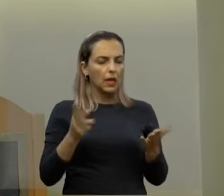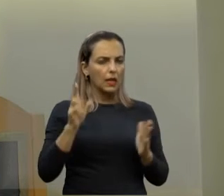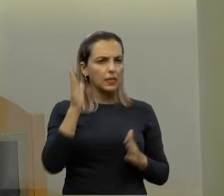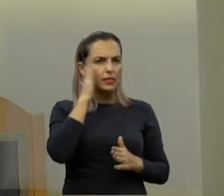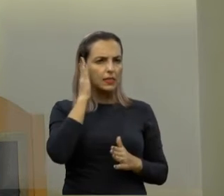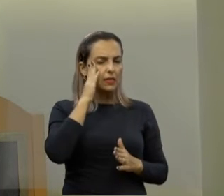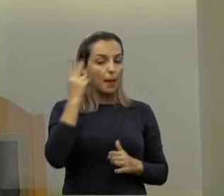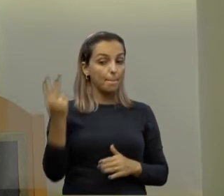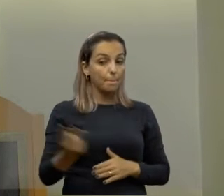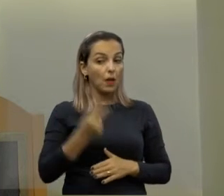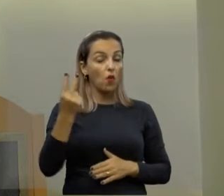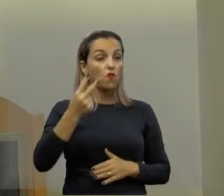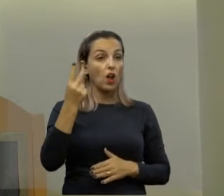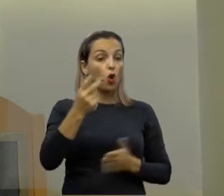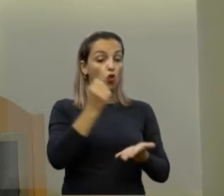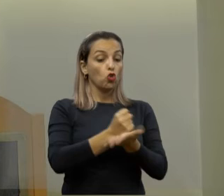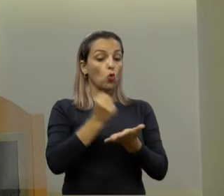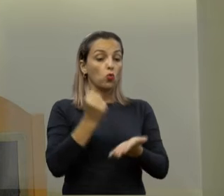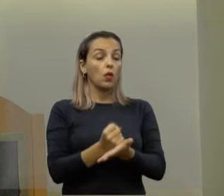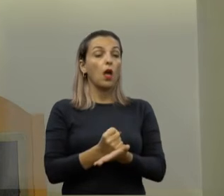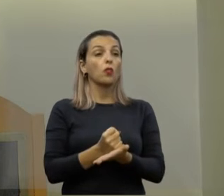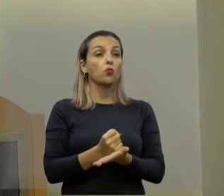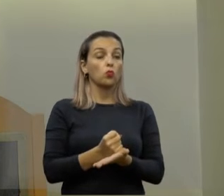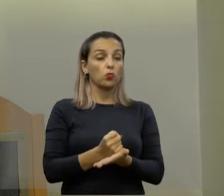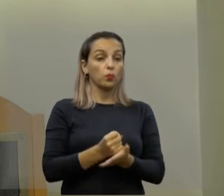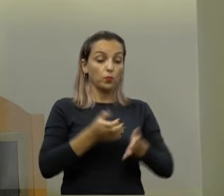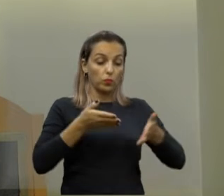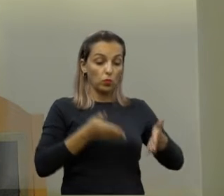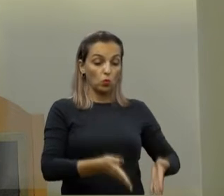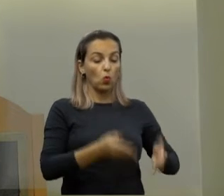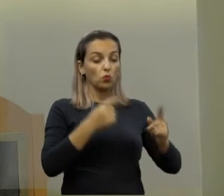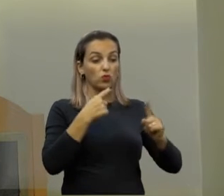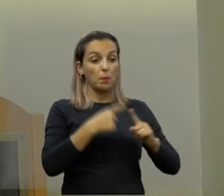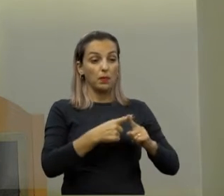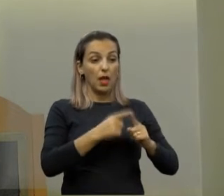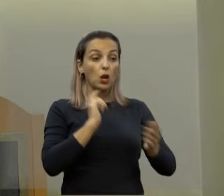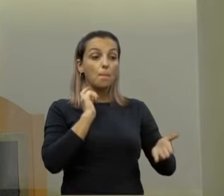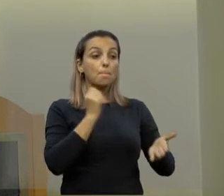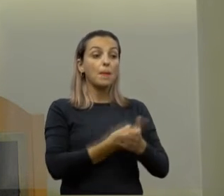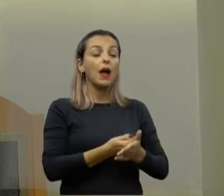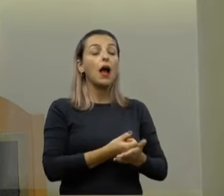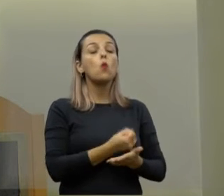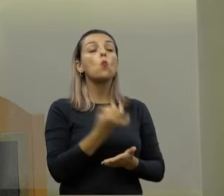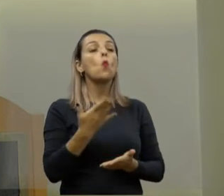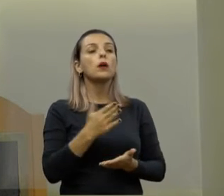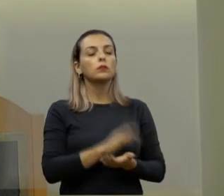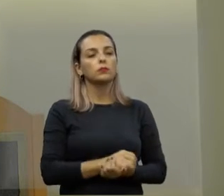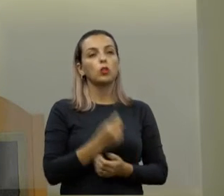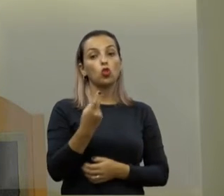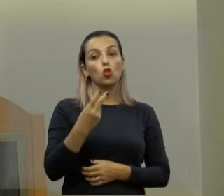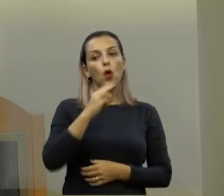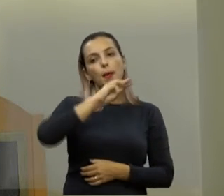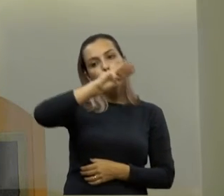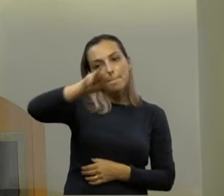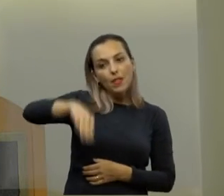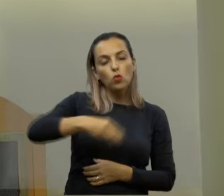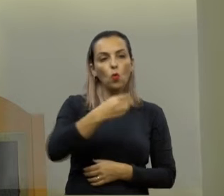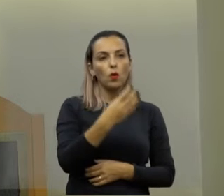o valor do contrato de manutenção do cemitério São Bento 2 milhões